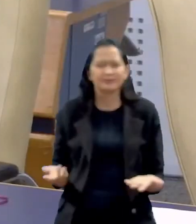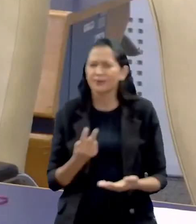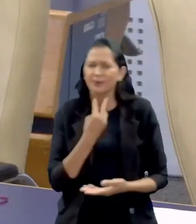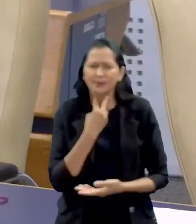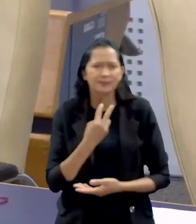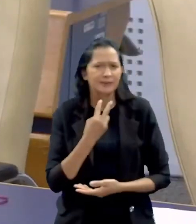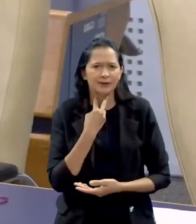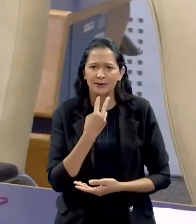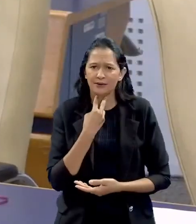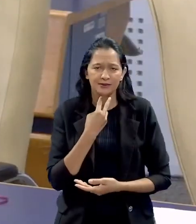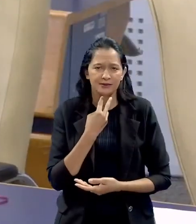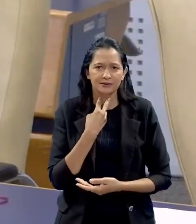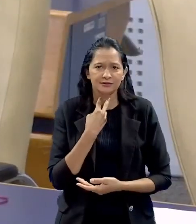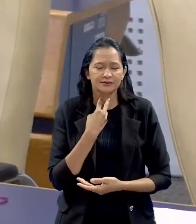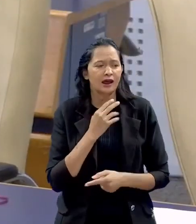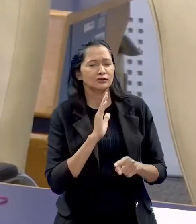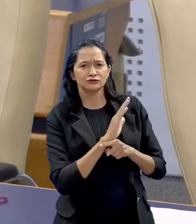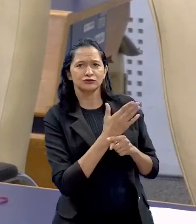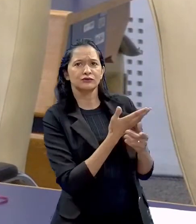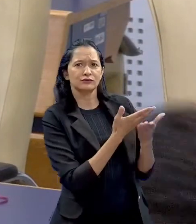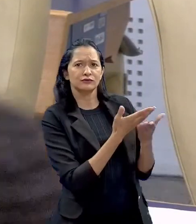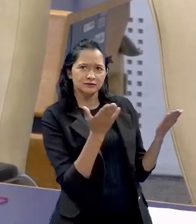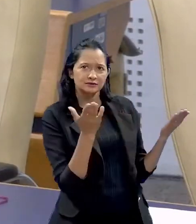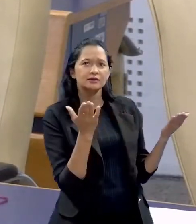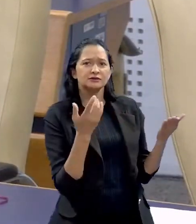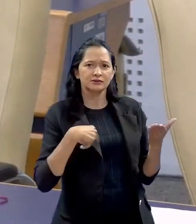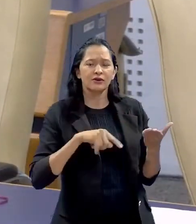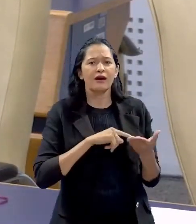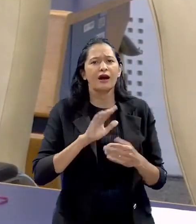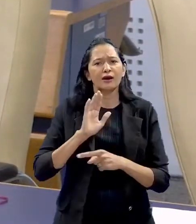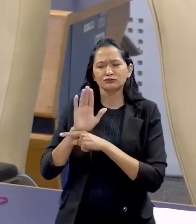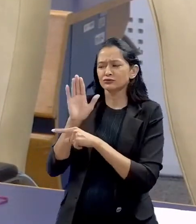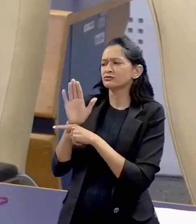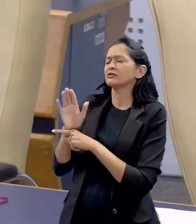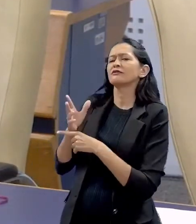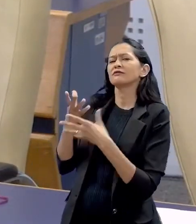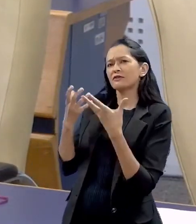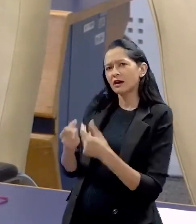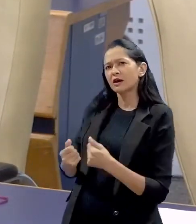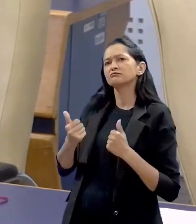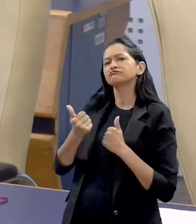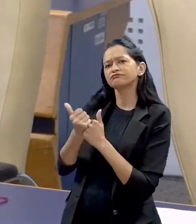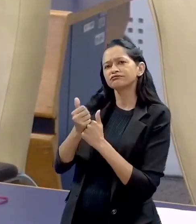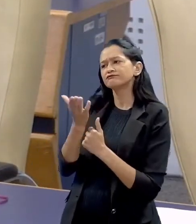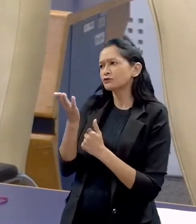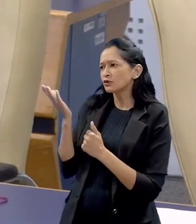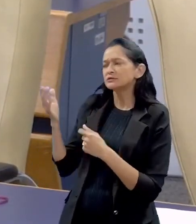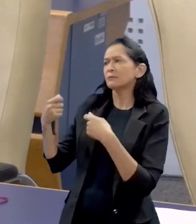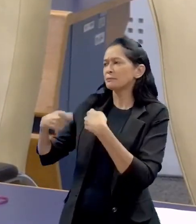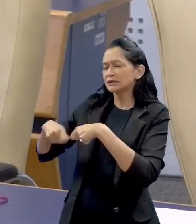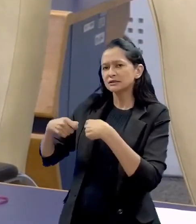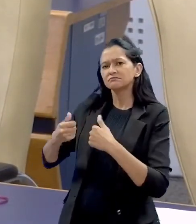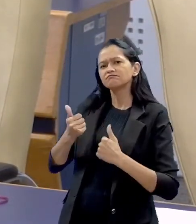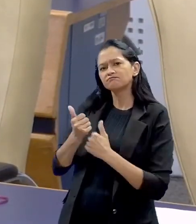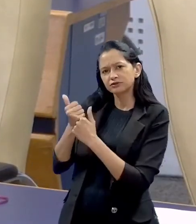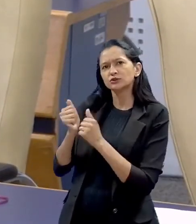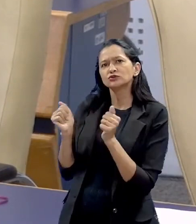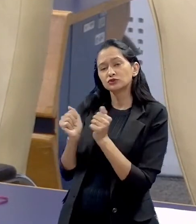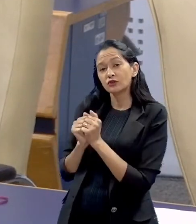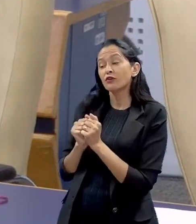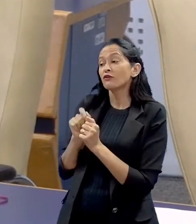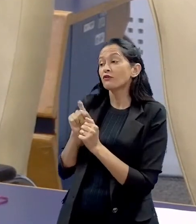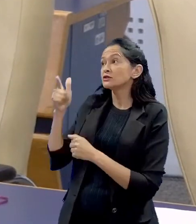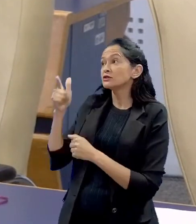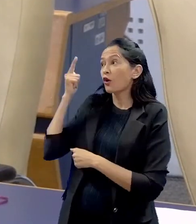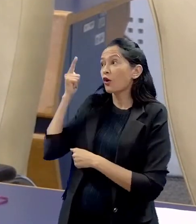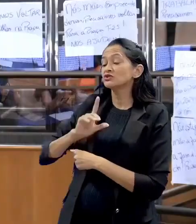essa casa legislativa. Vamos cobrar, vamos continuar do lado das senhoras, dos senhores, para vocês terem o direito